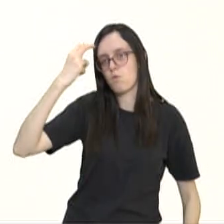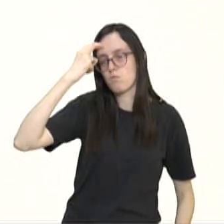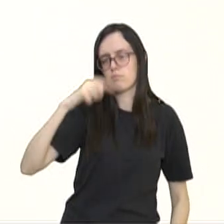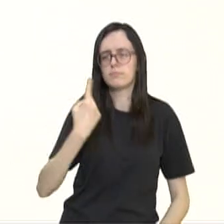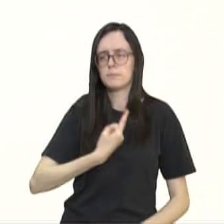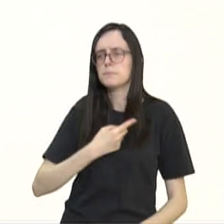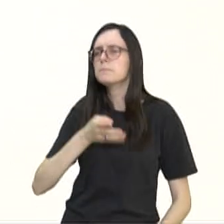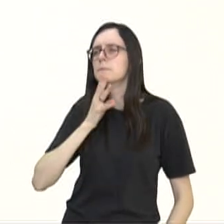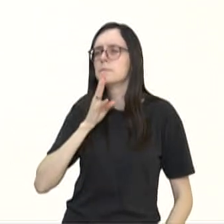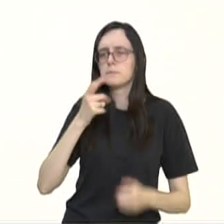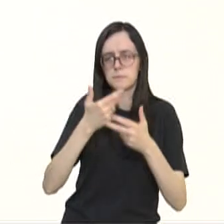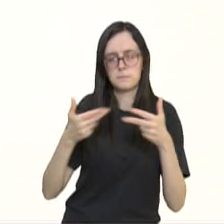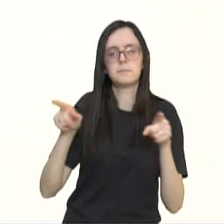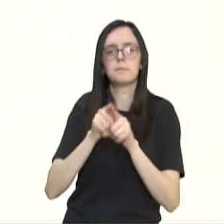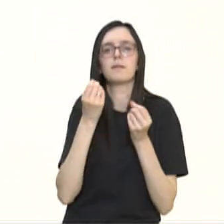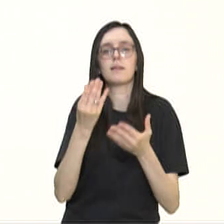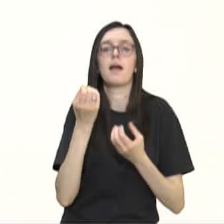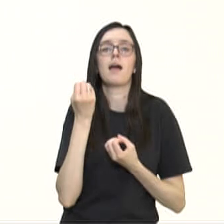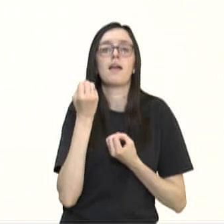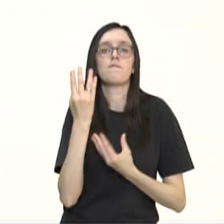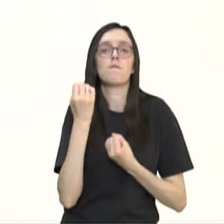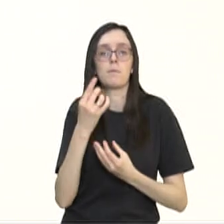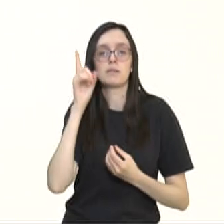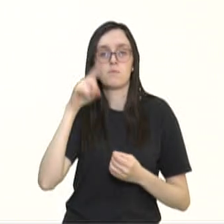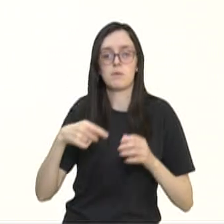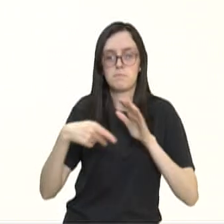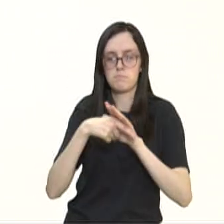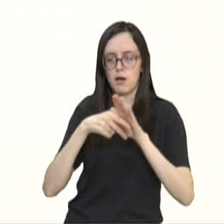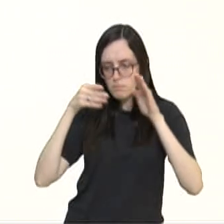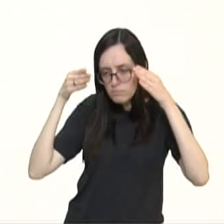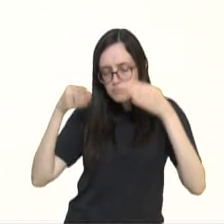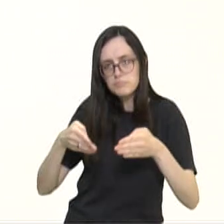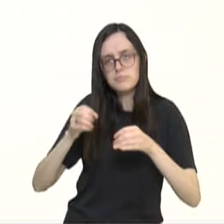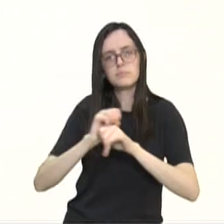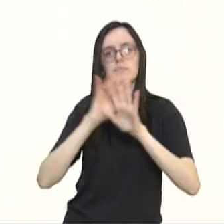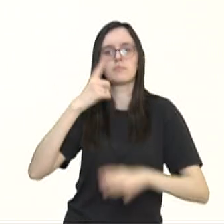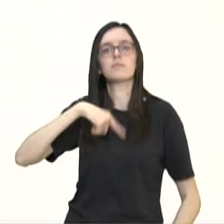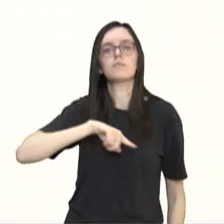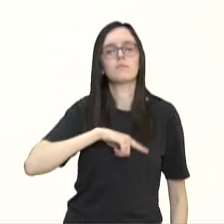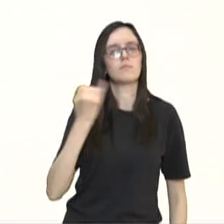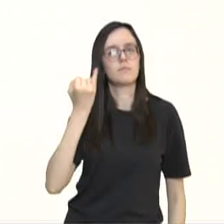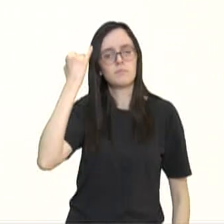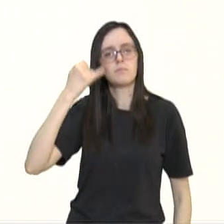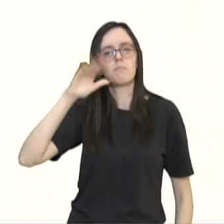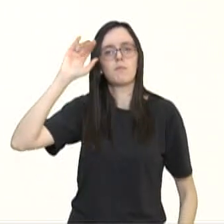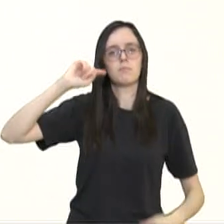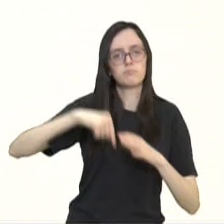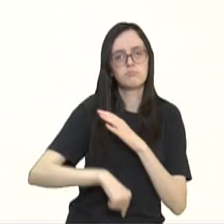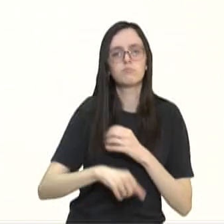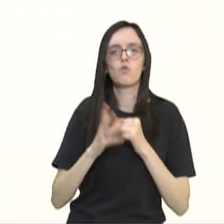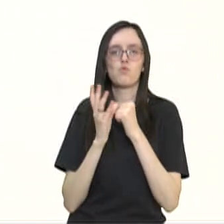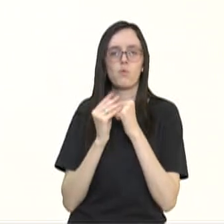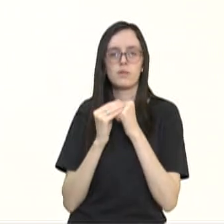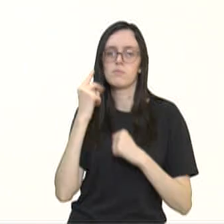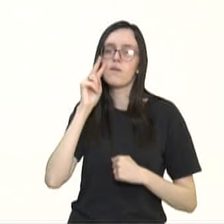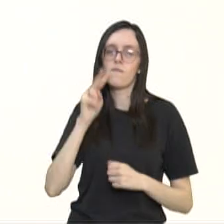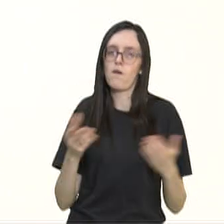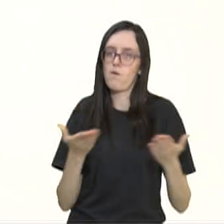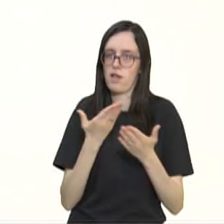vocês tenham dominado esses assuntos. Se tiverem mais dúvidas, curiosidades, se comuniquem com os professores de